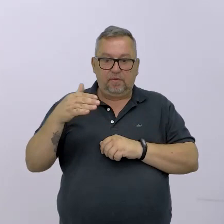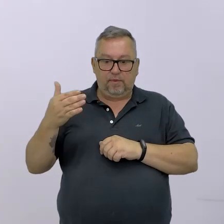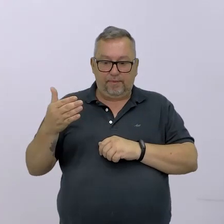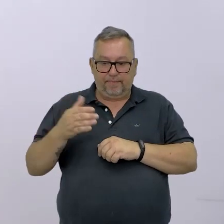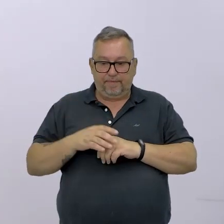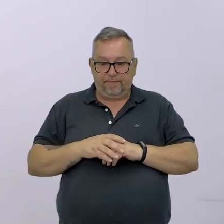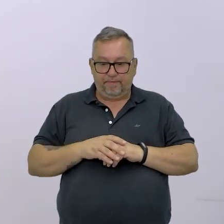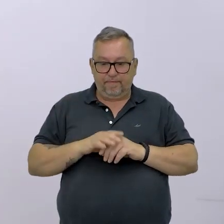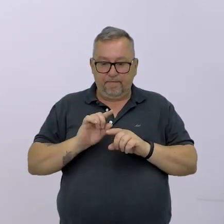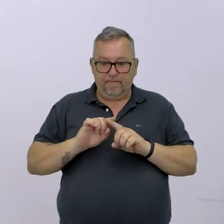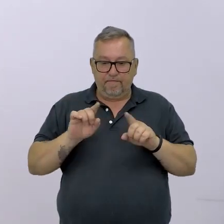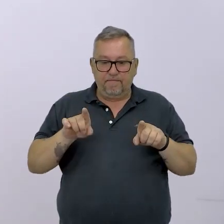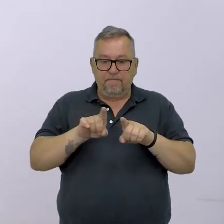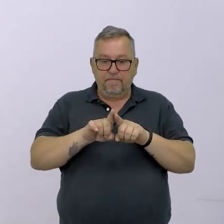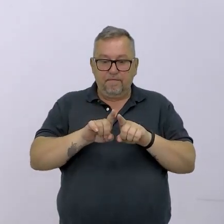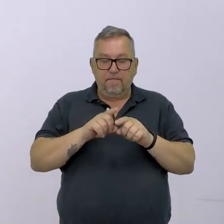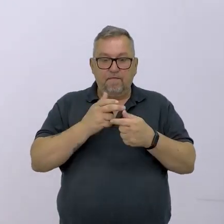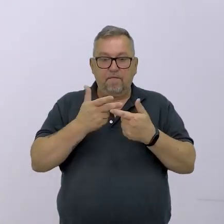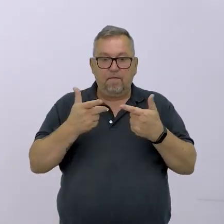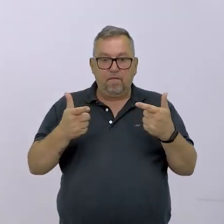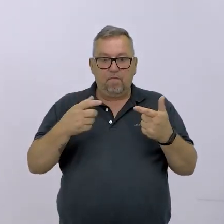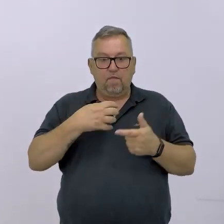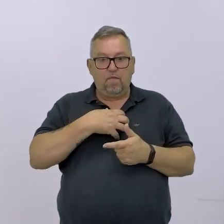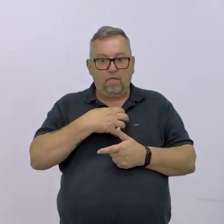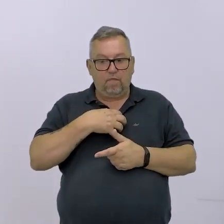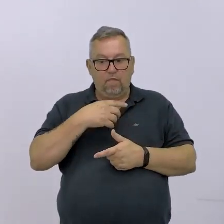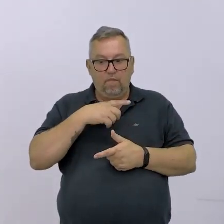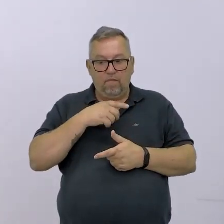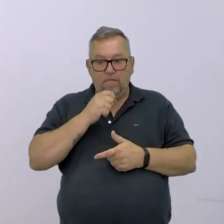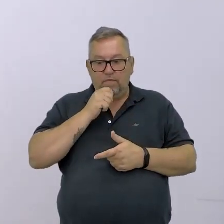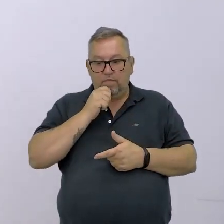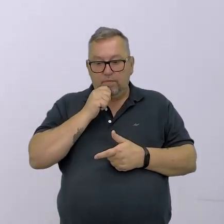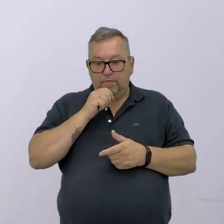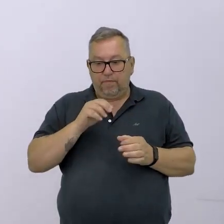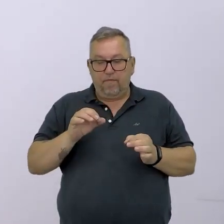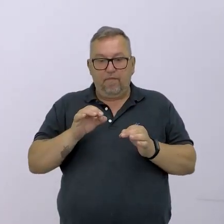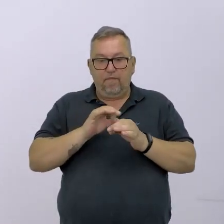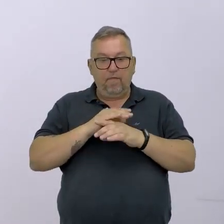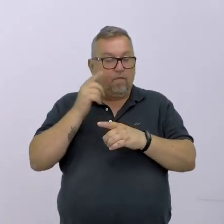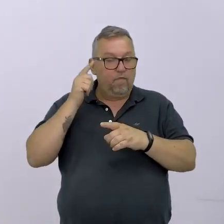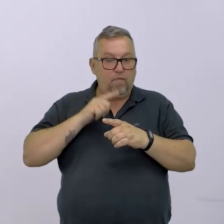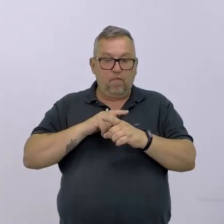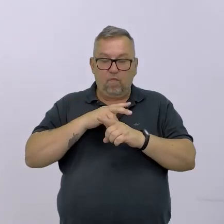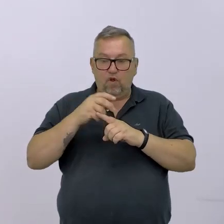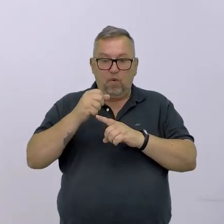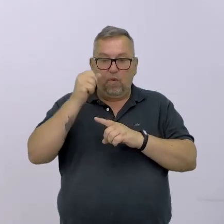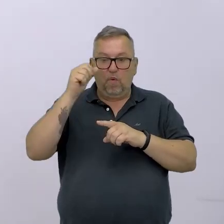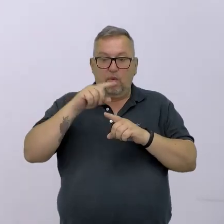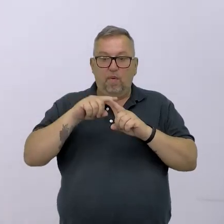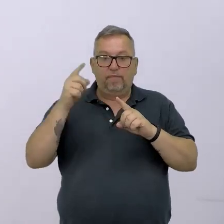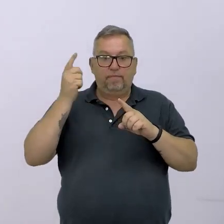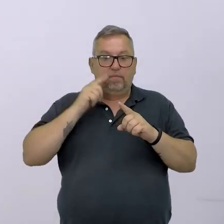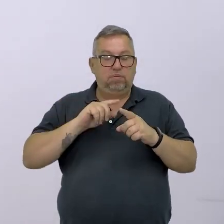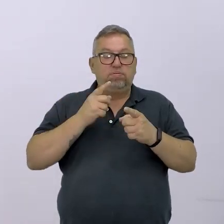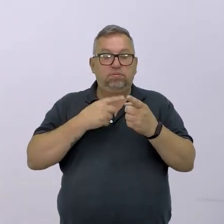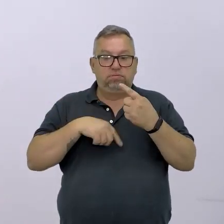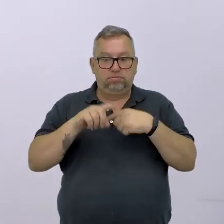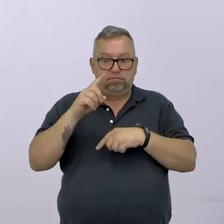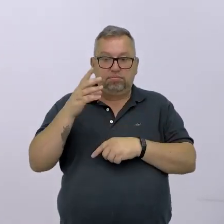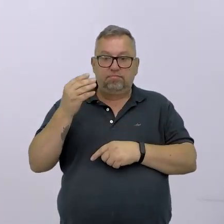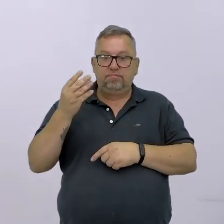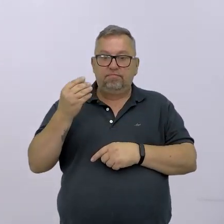outro, mas de qualquer forma essas questões elas ainda não foram totalmente superadas, mas nós avançamos bastante